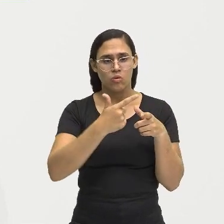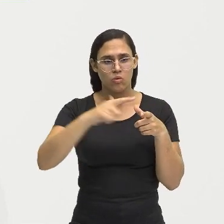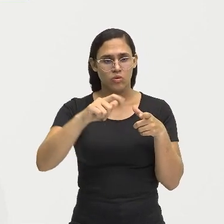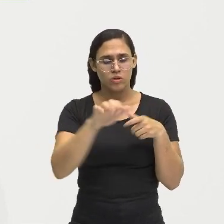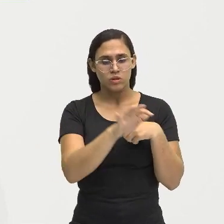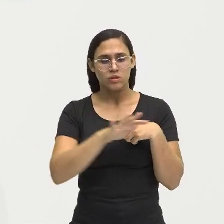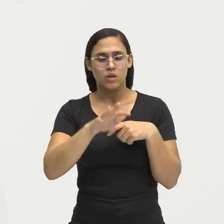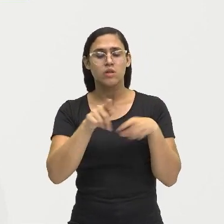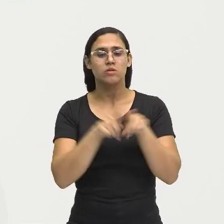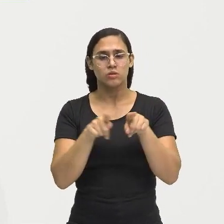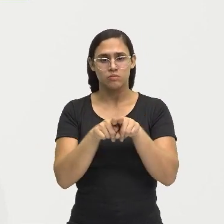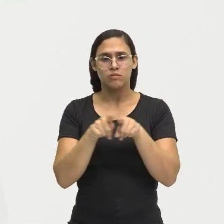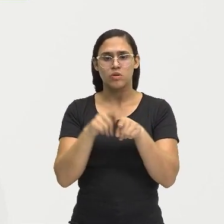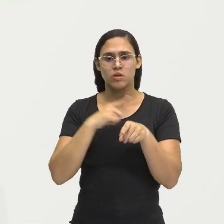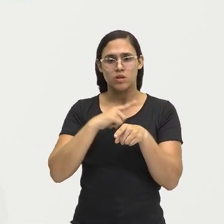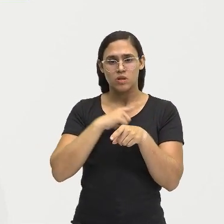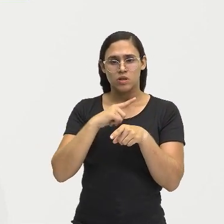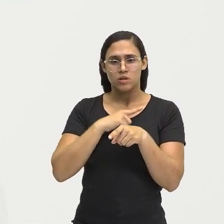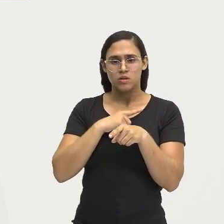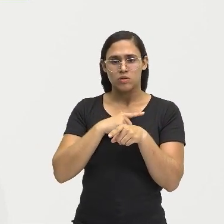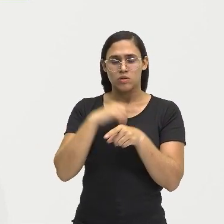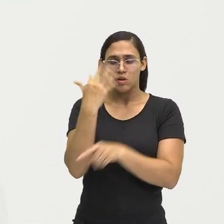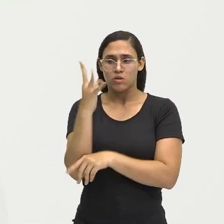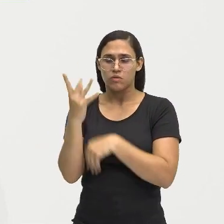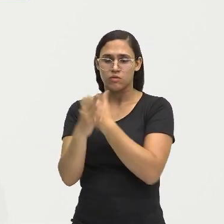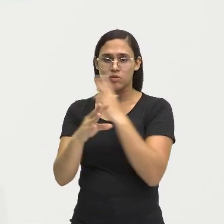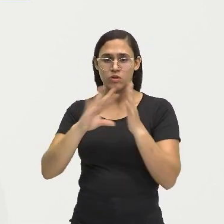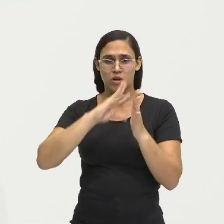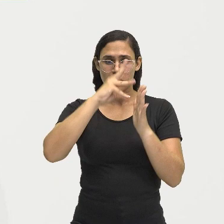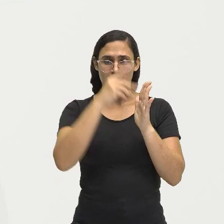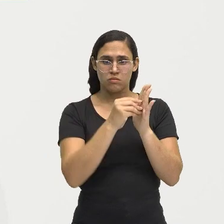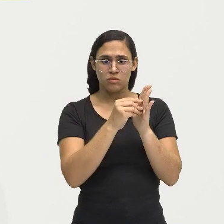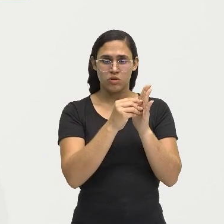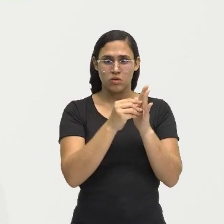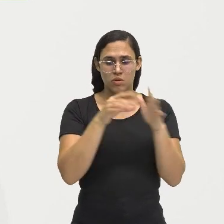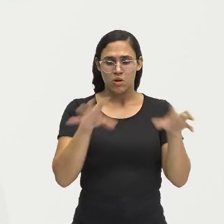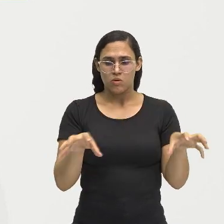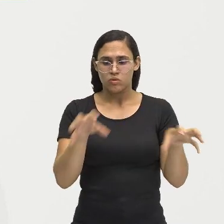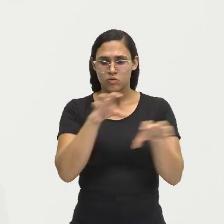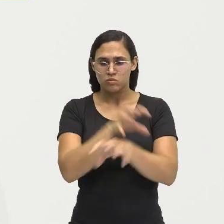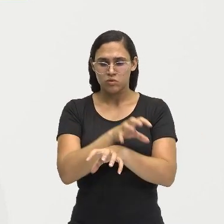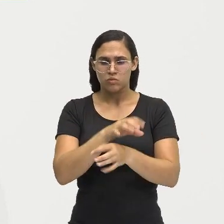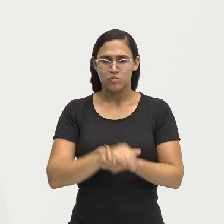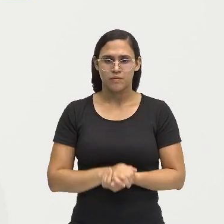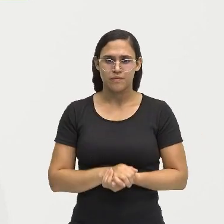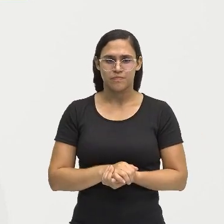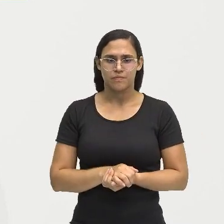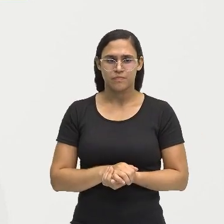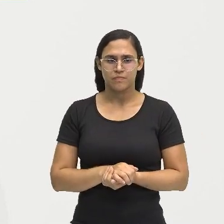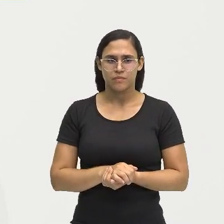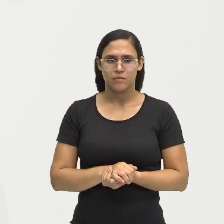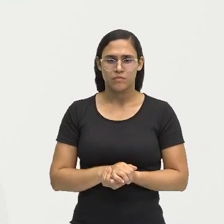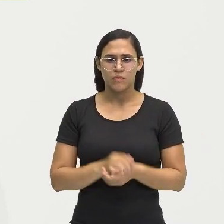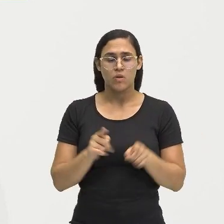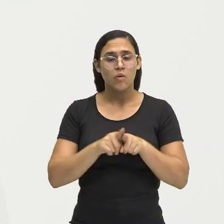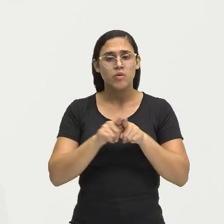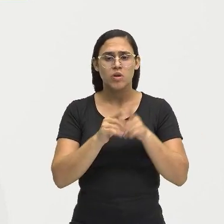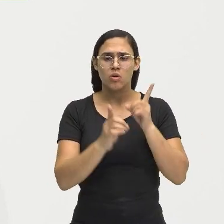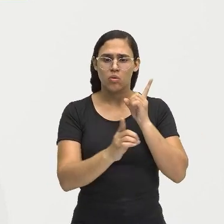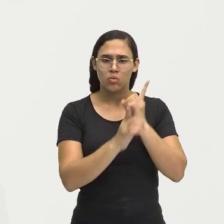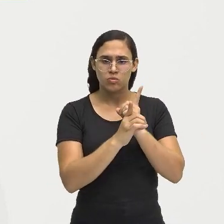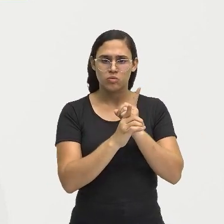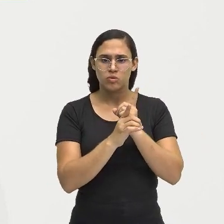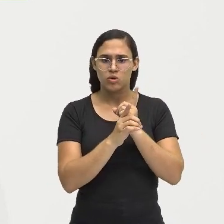ali, que é a passagem ali da floresta amazônica para os outros biomas, tá? Então, a gente vai encontrar aí a Amazônia não